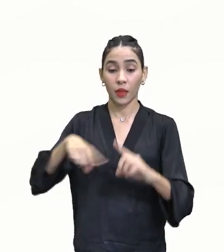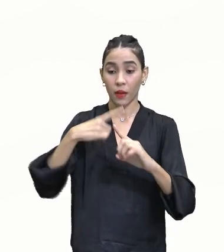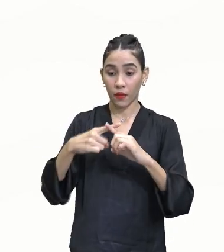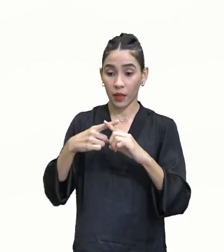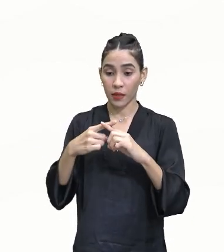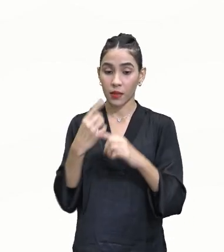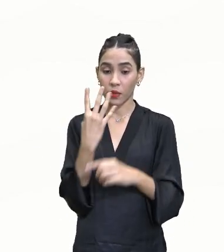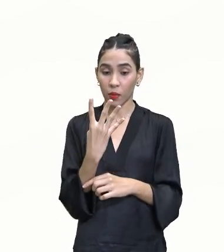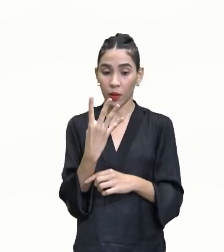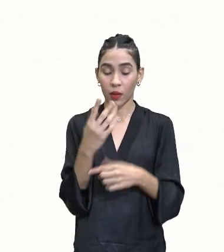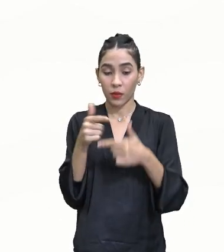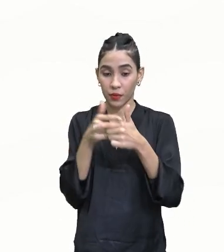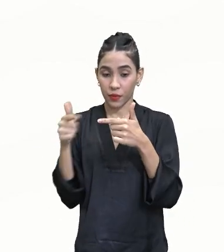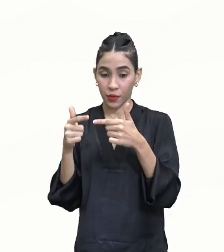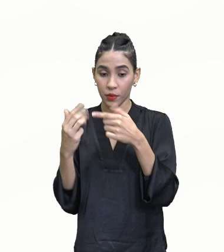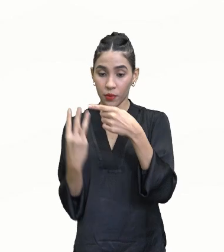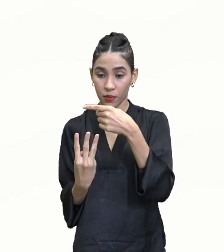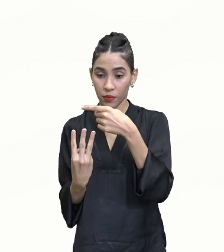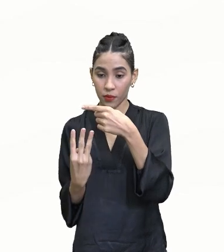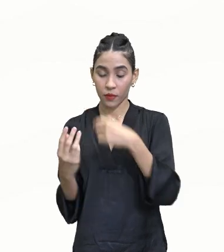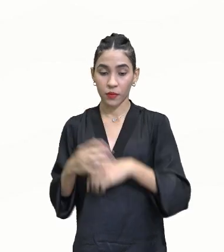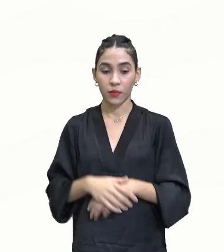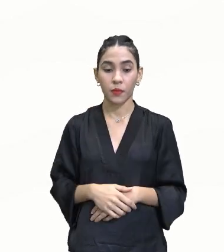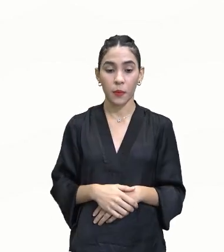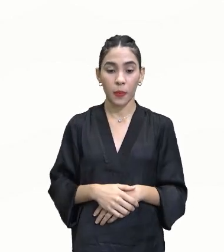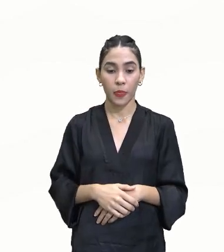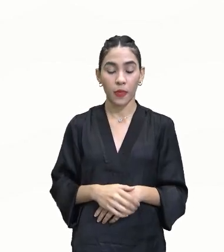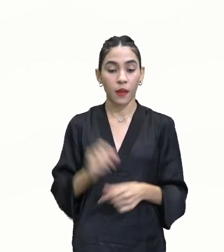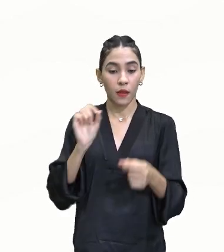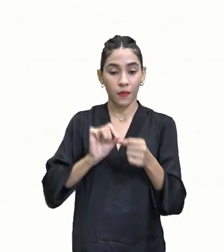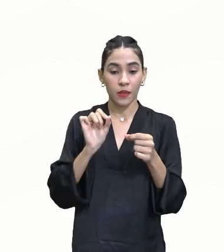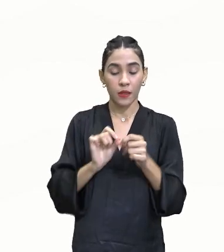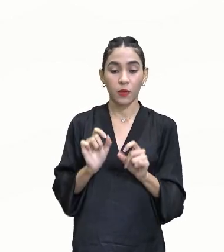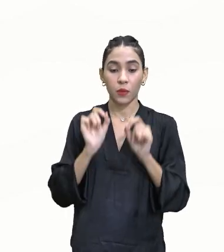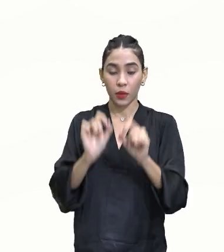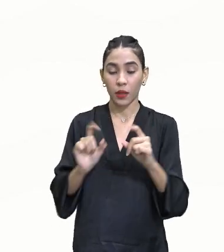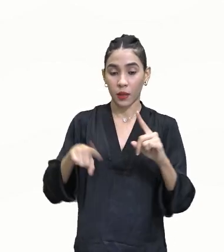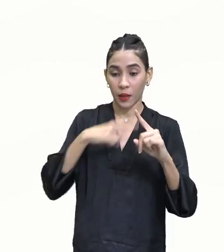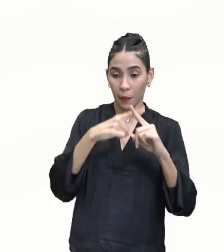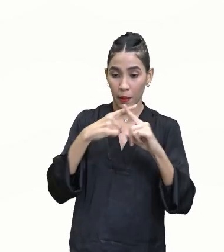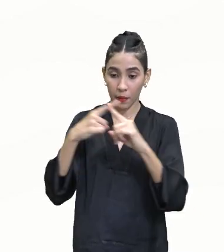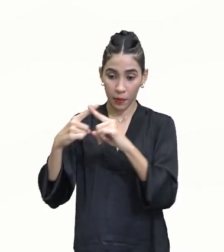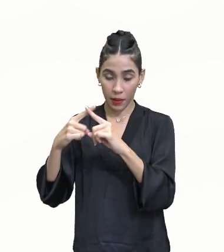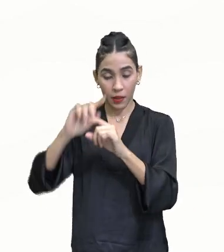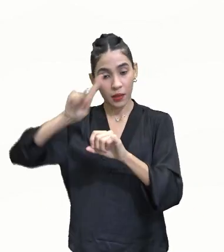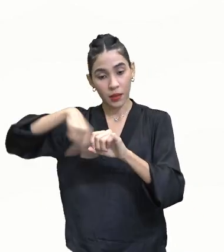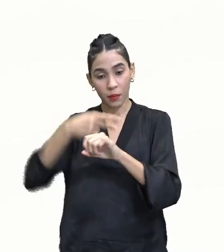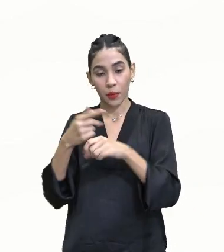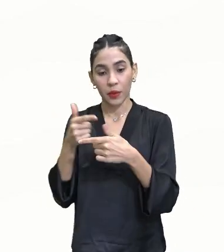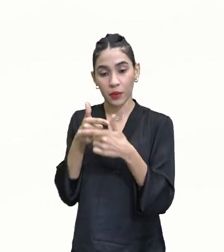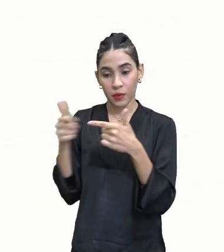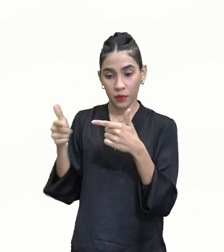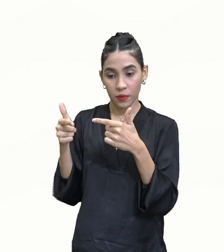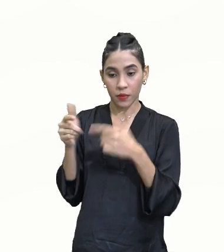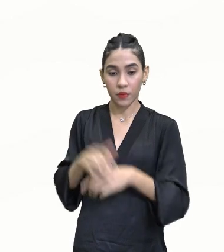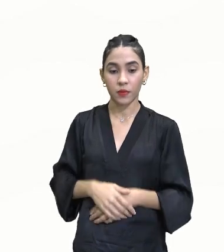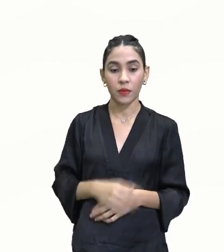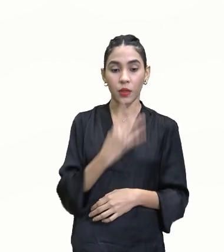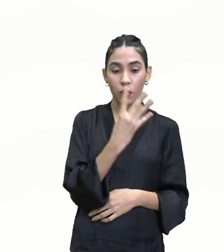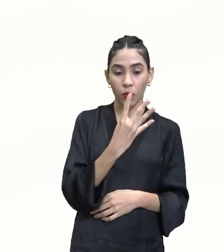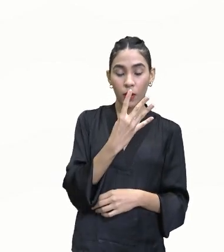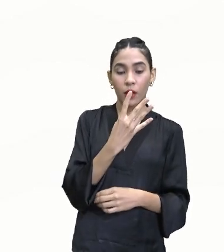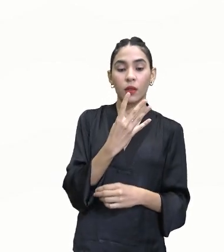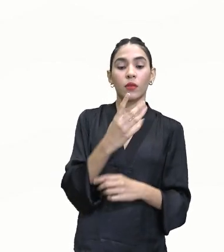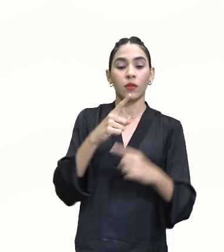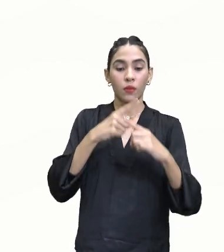Vezes 4 dividido por 3. Fazendo então a multiplicação e depois a divisão, 4